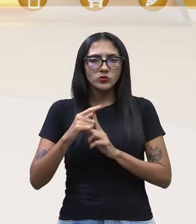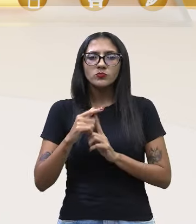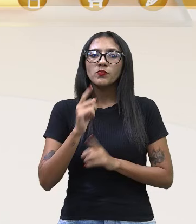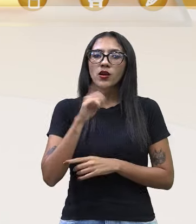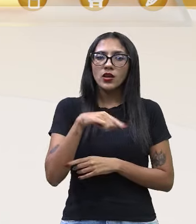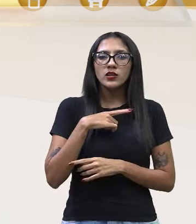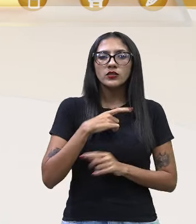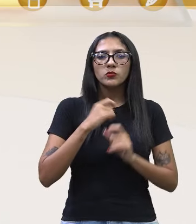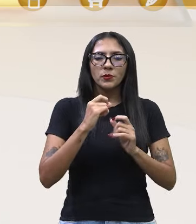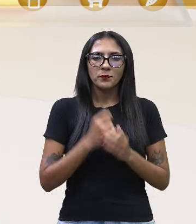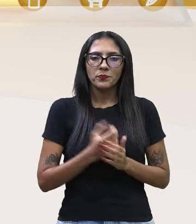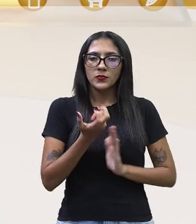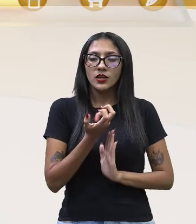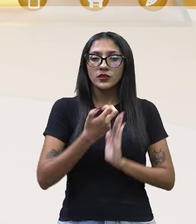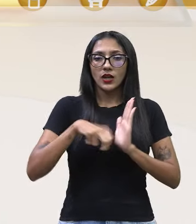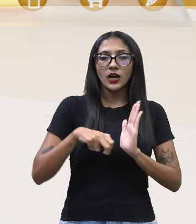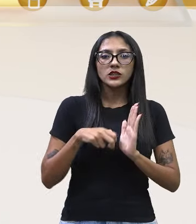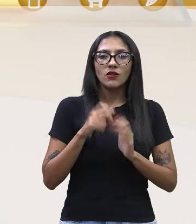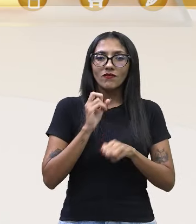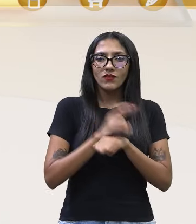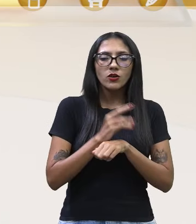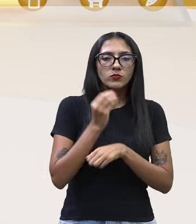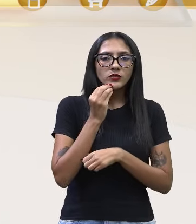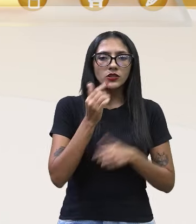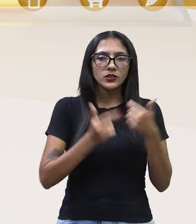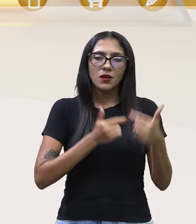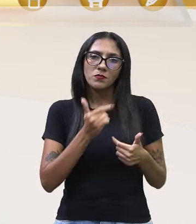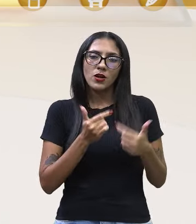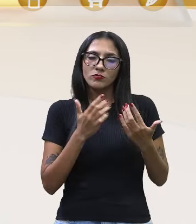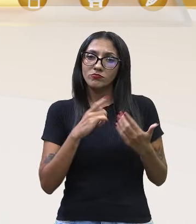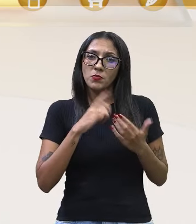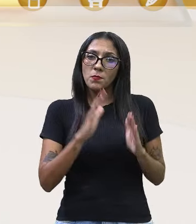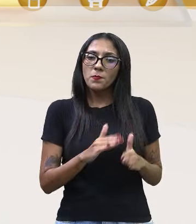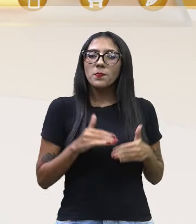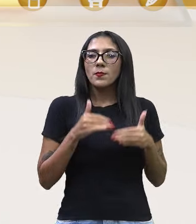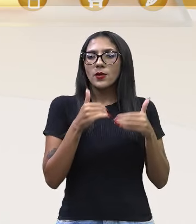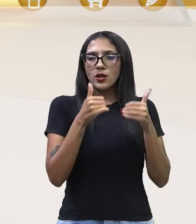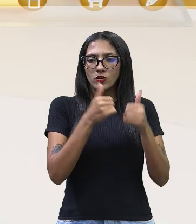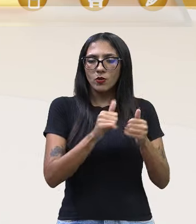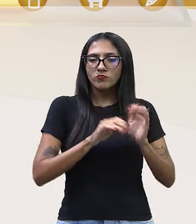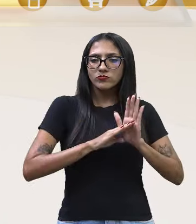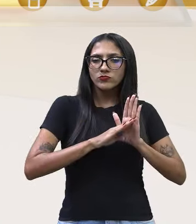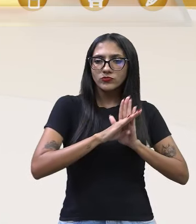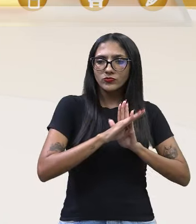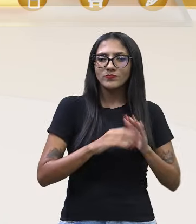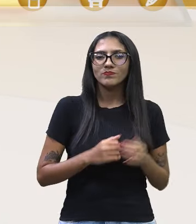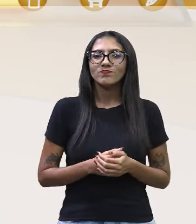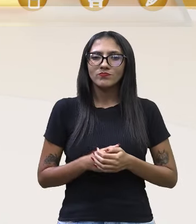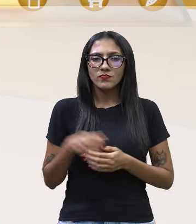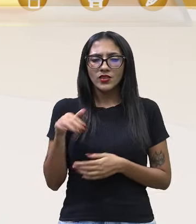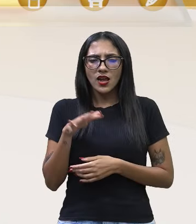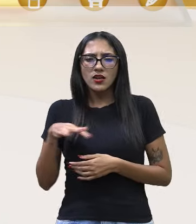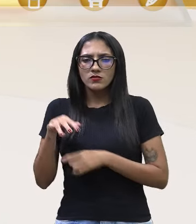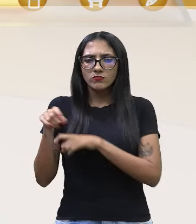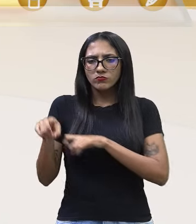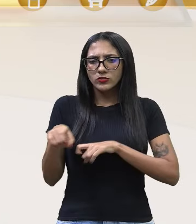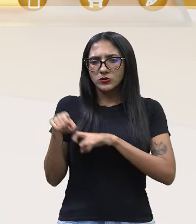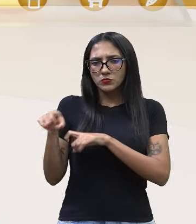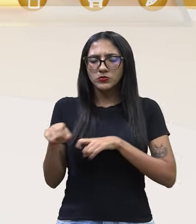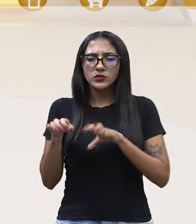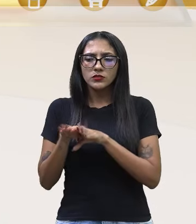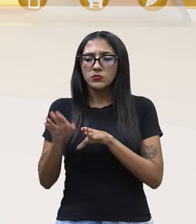apresentar taxas de emprego relativamente melhores sabia disso não é as zonas rurais e as áreas de